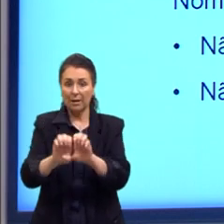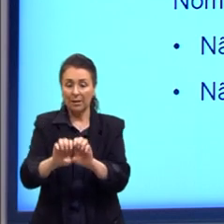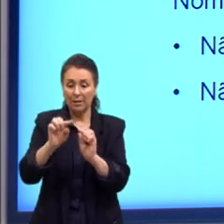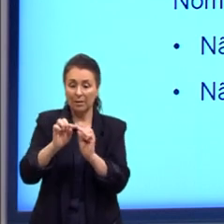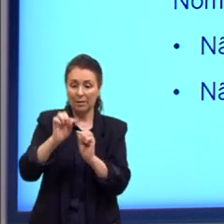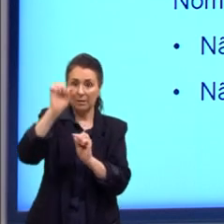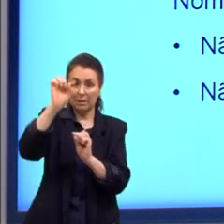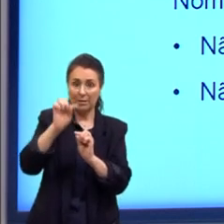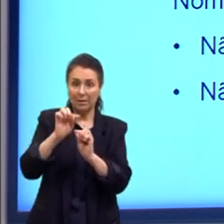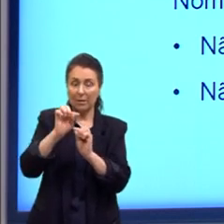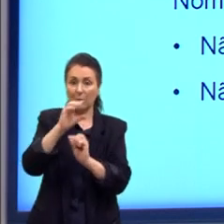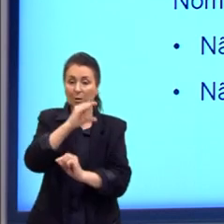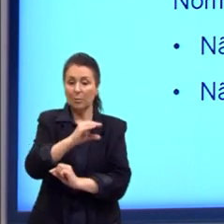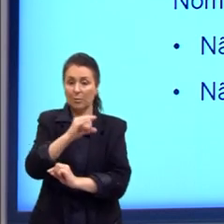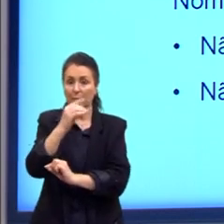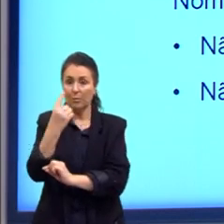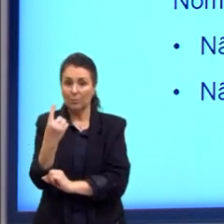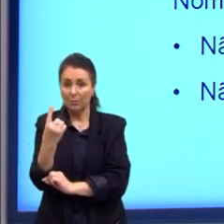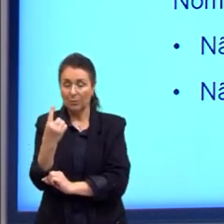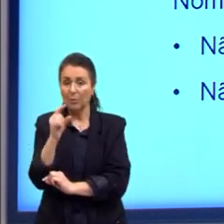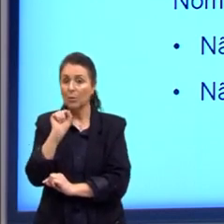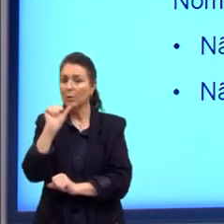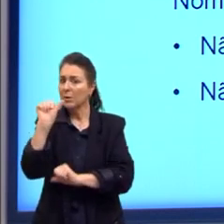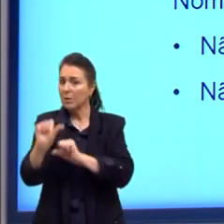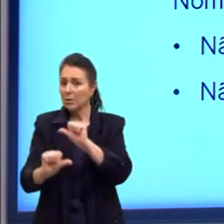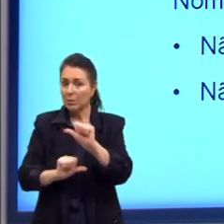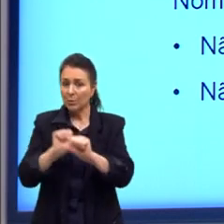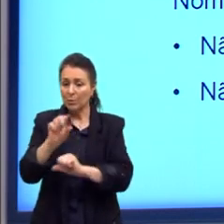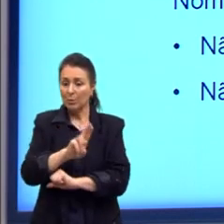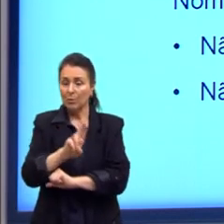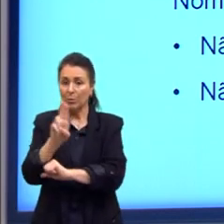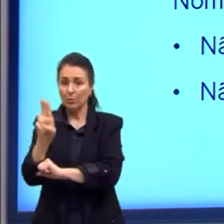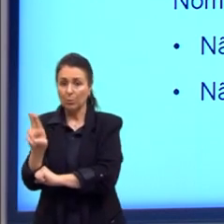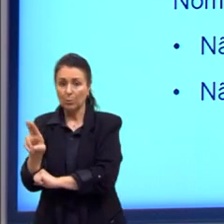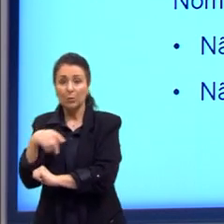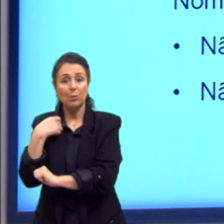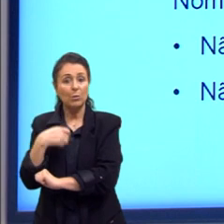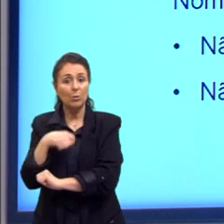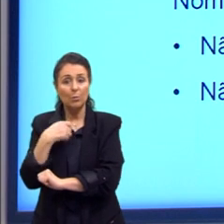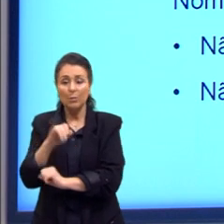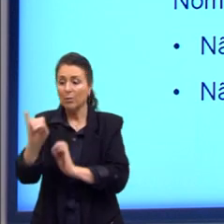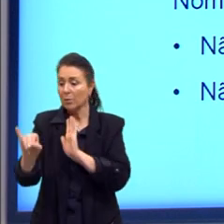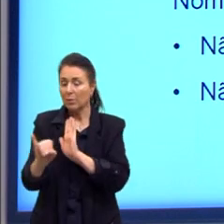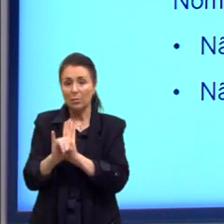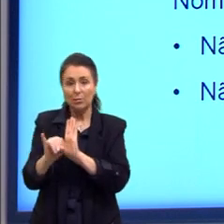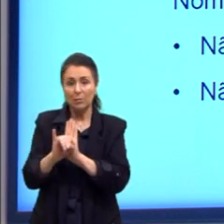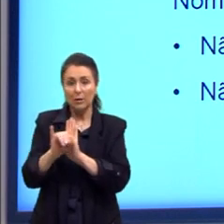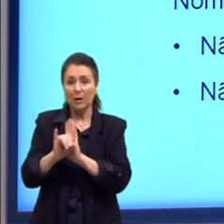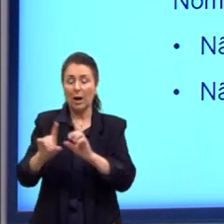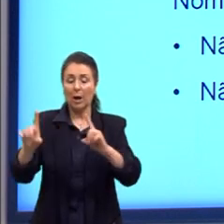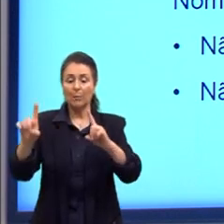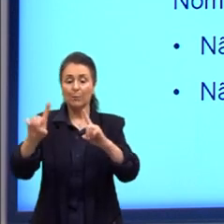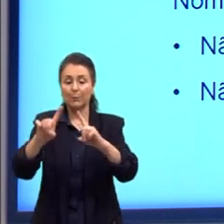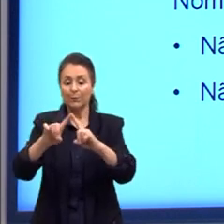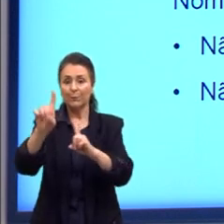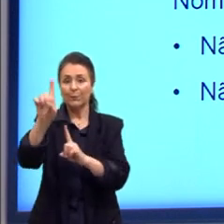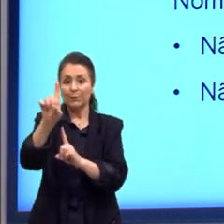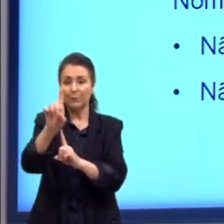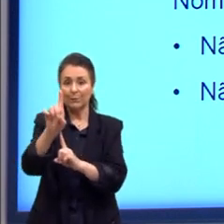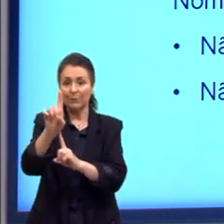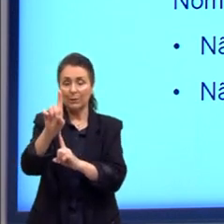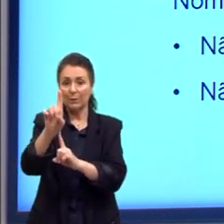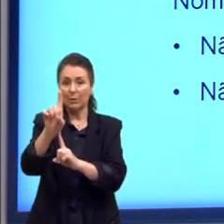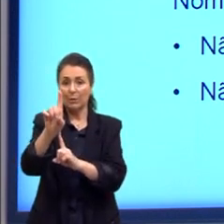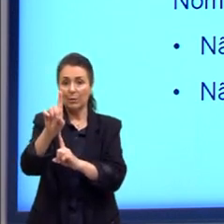sempre o carbono um tá e o quê que isso vai mudar na nomenclatura eu não preciso identificar nos aldeídos o carbono que está